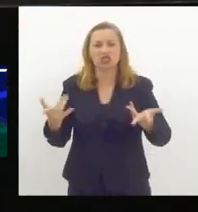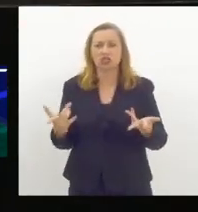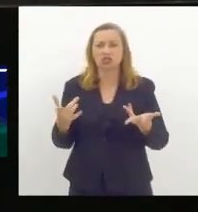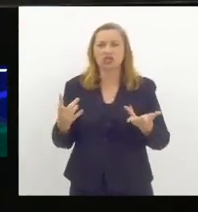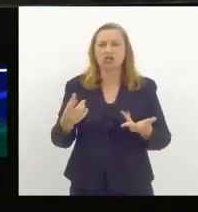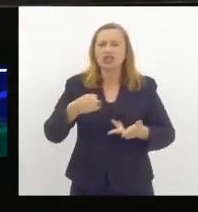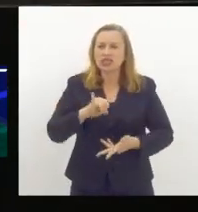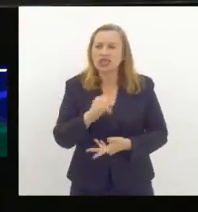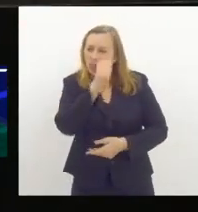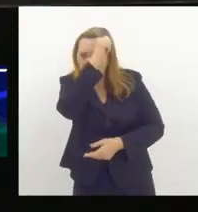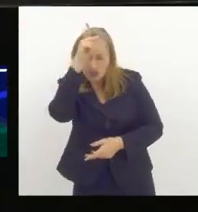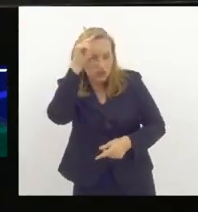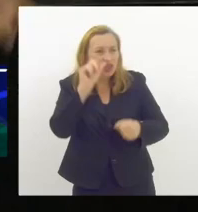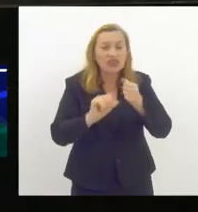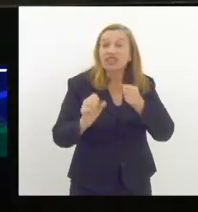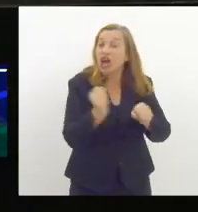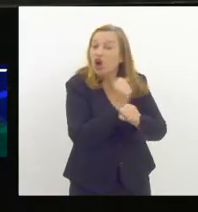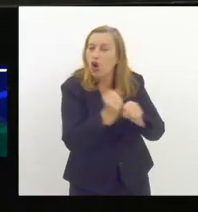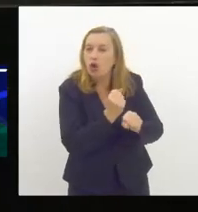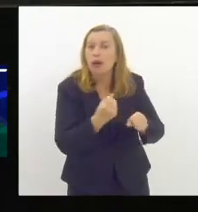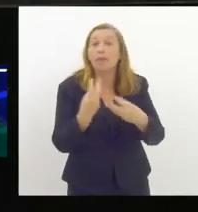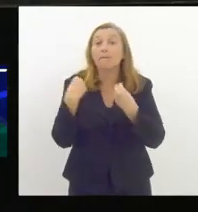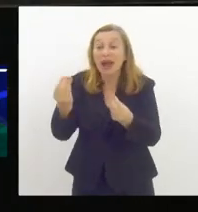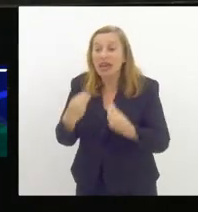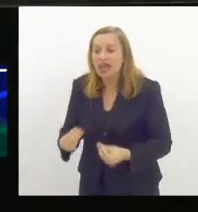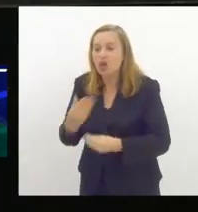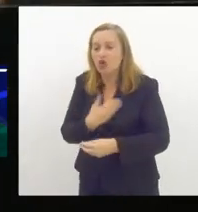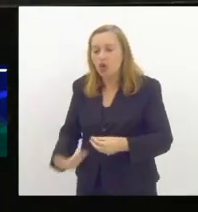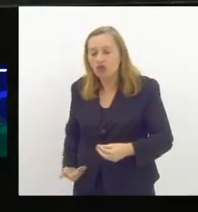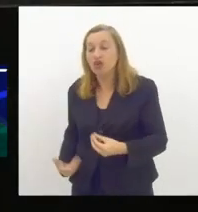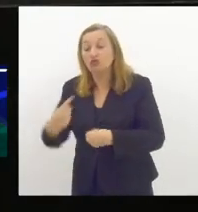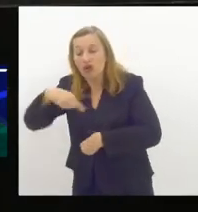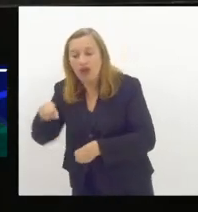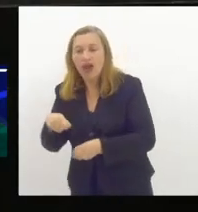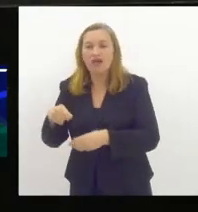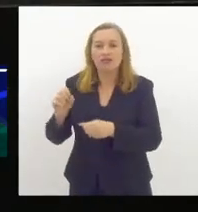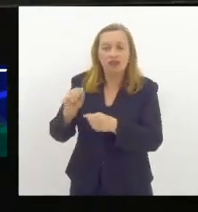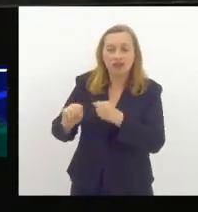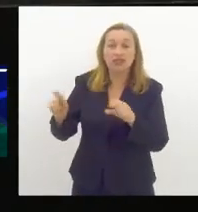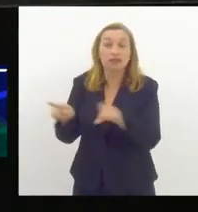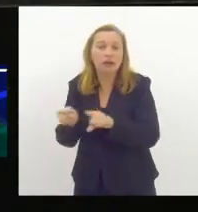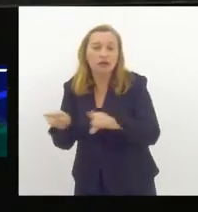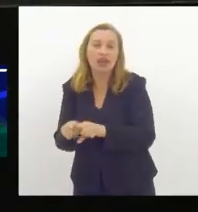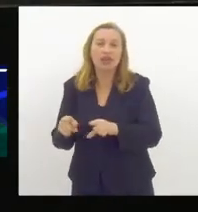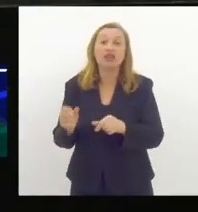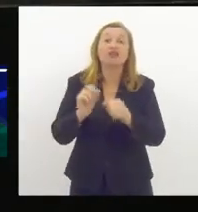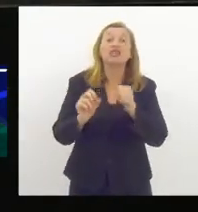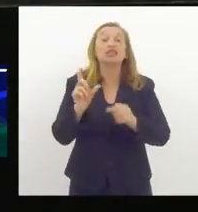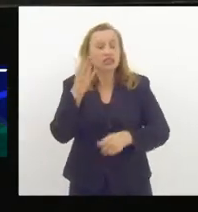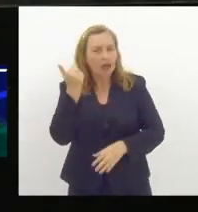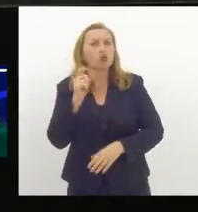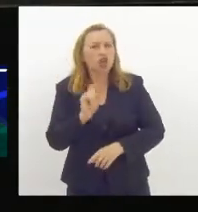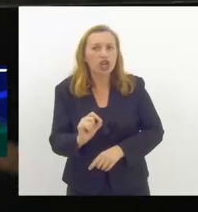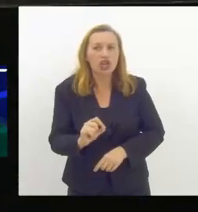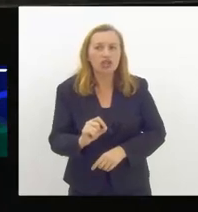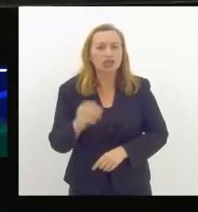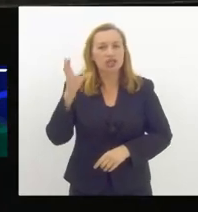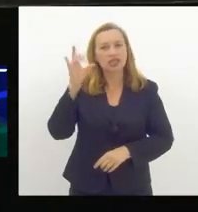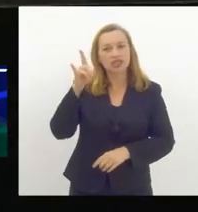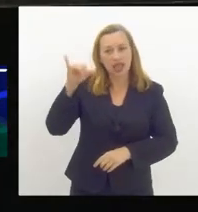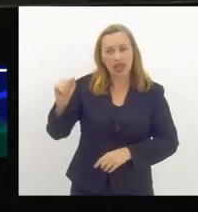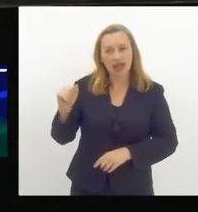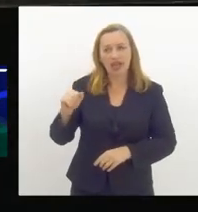Se a Prefeitura estava executando aquela obra que o governo do estado Fosse viabilizam sabe de viabilizar sabe o que o que é Portal da Serra jornal